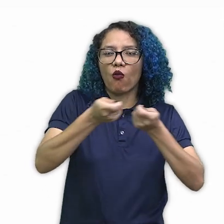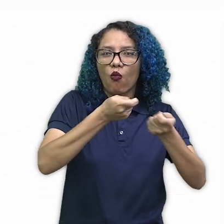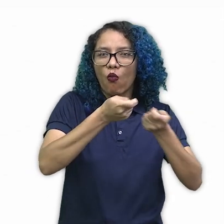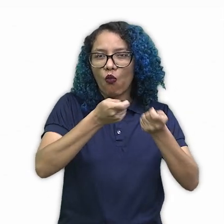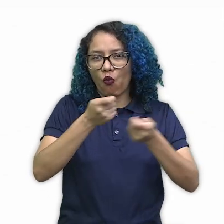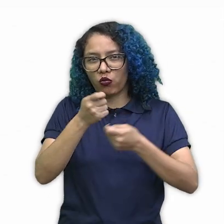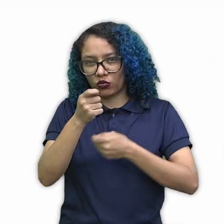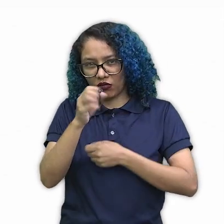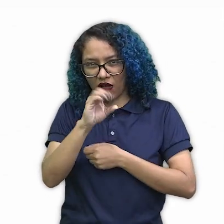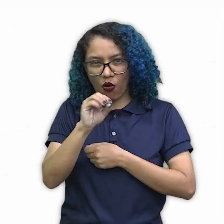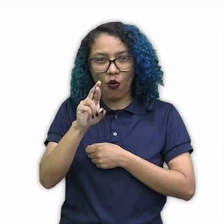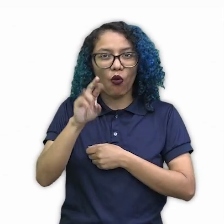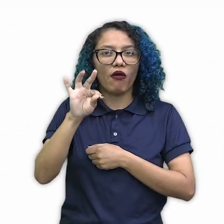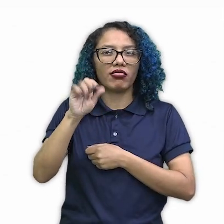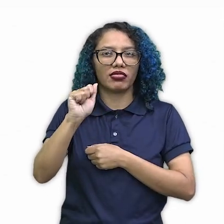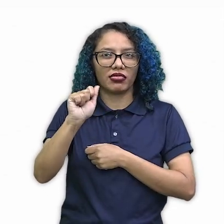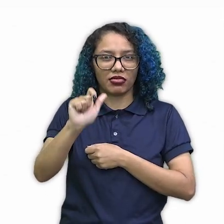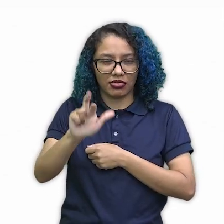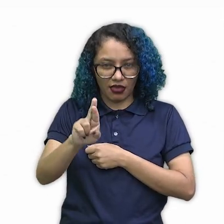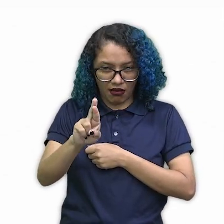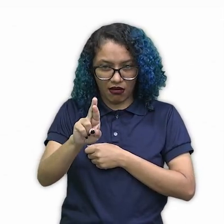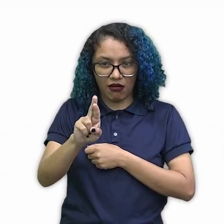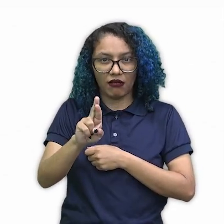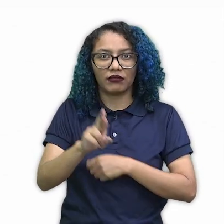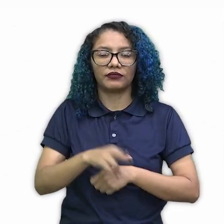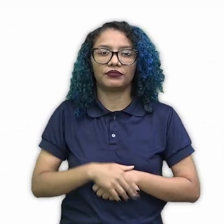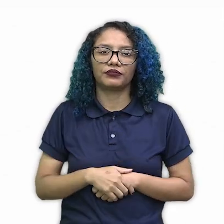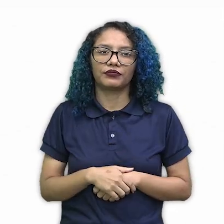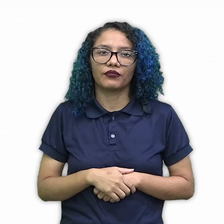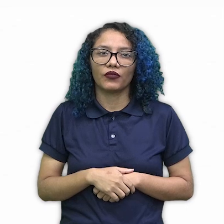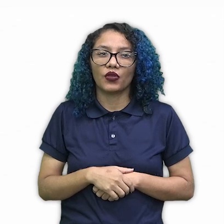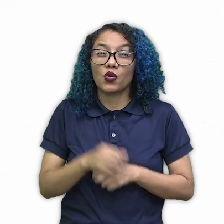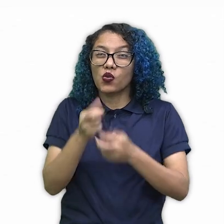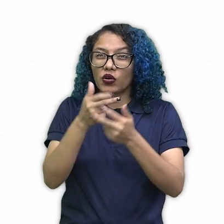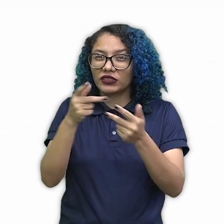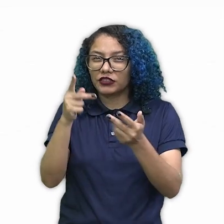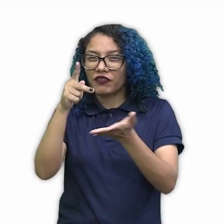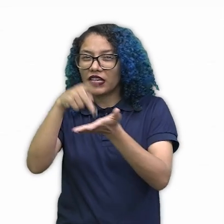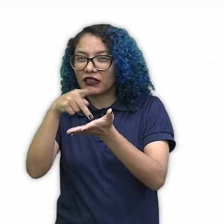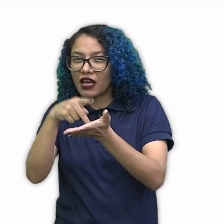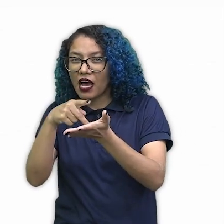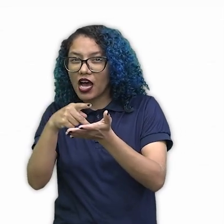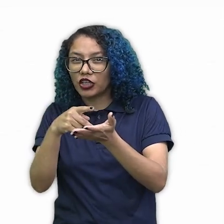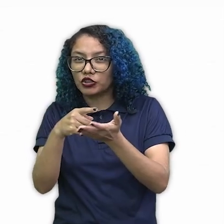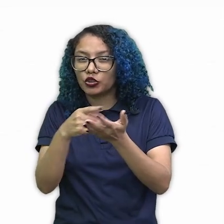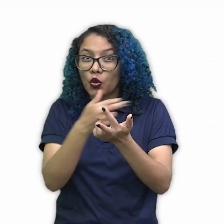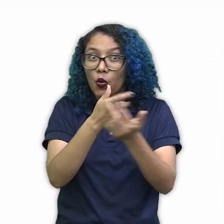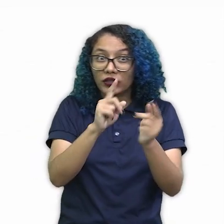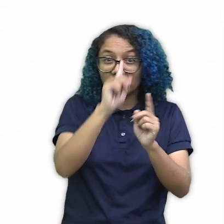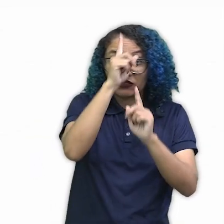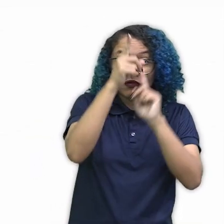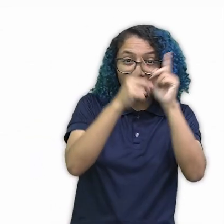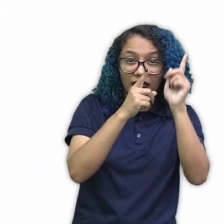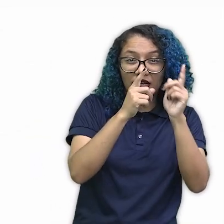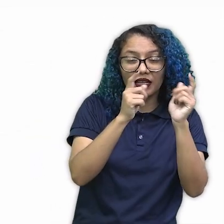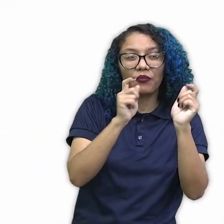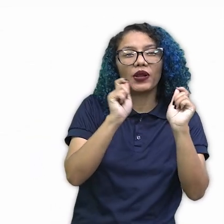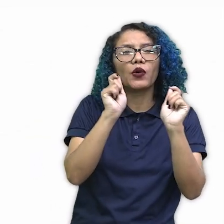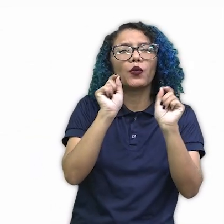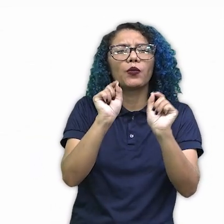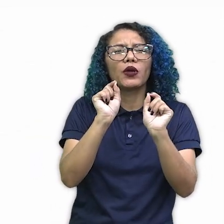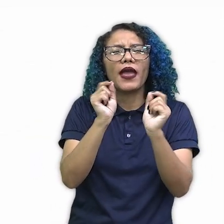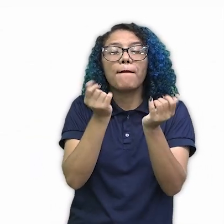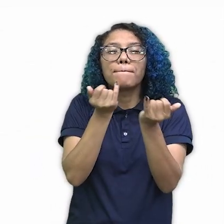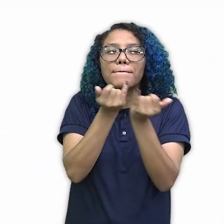ali de novo, né? O que é verdade, o que não é verdade, o que é inventado, criado para que